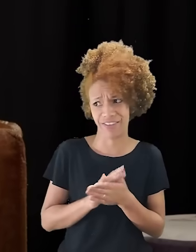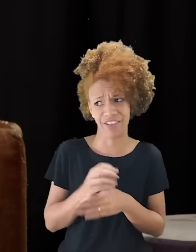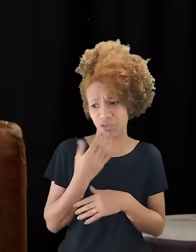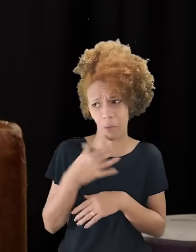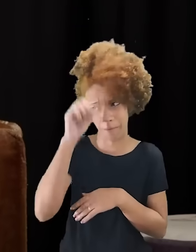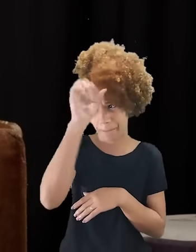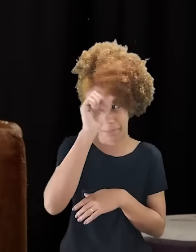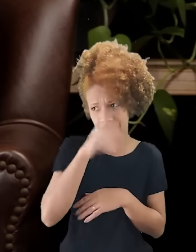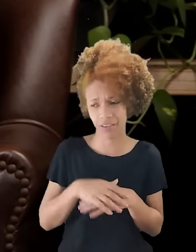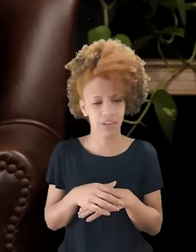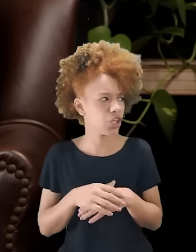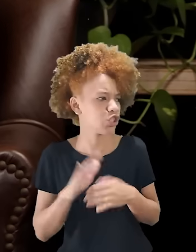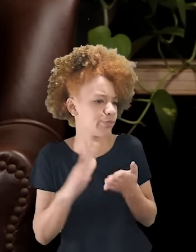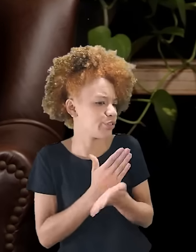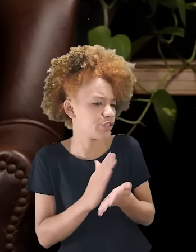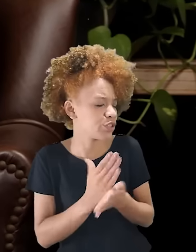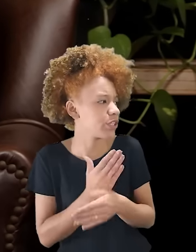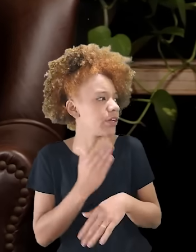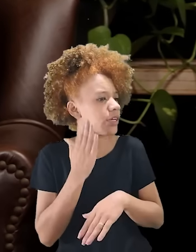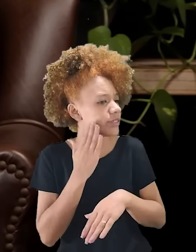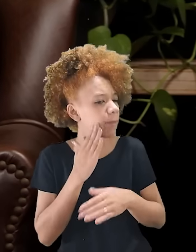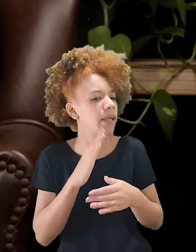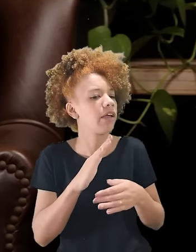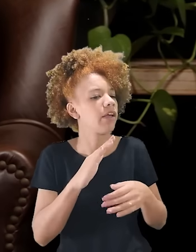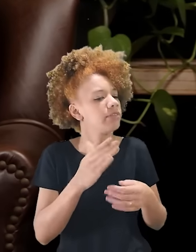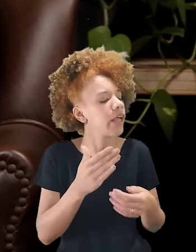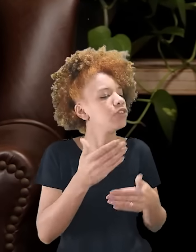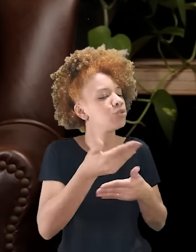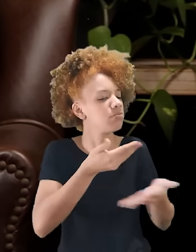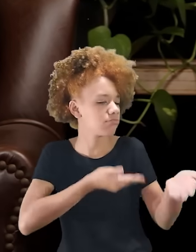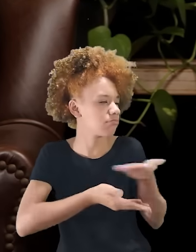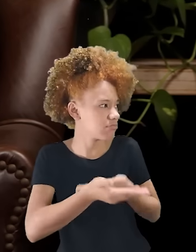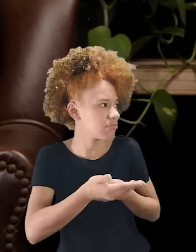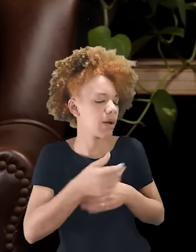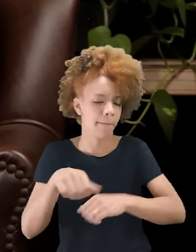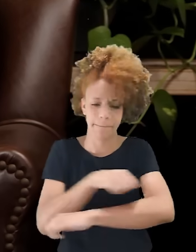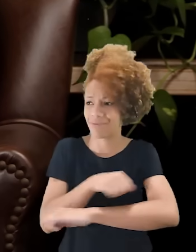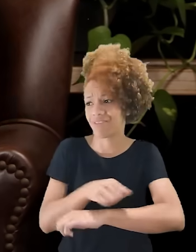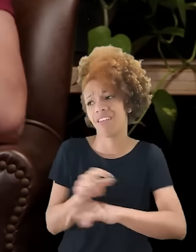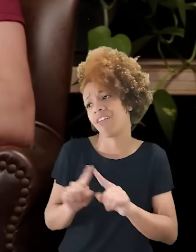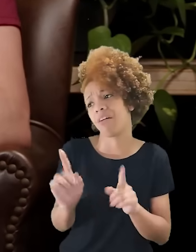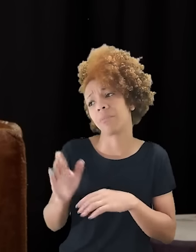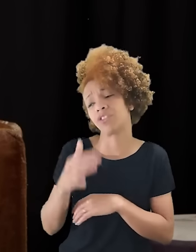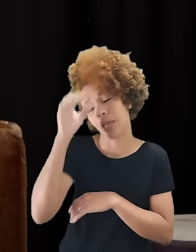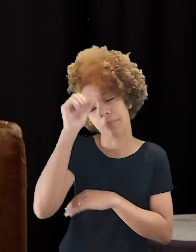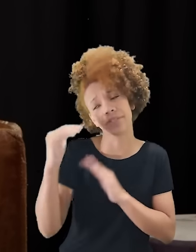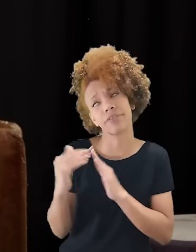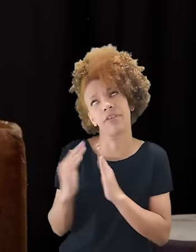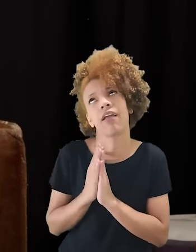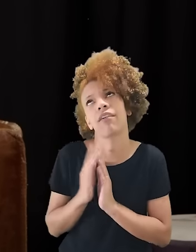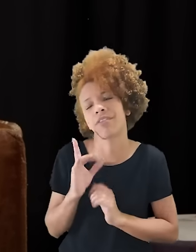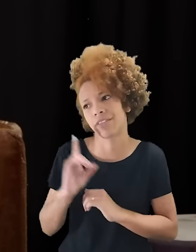bom para aprender não tem uma coisa de dividir de saber separar as coisas de passar roupa Sei lá eu Ah mas isso eu já eu